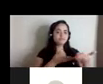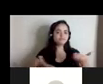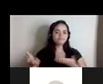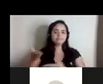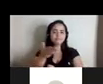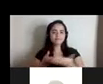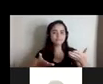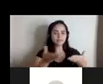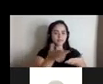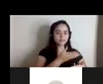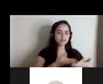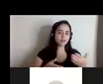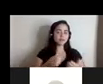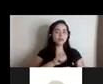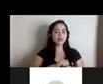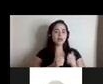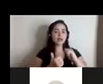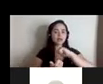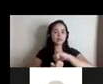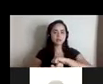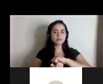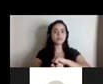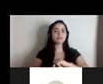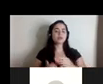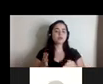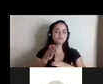da adaptação à inserção.